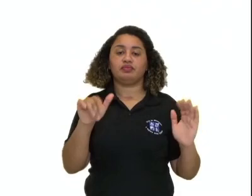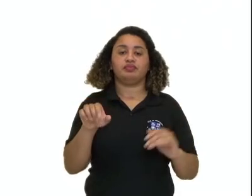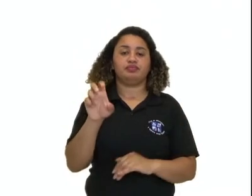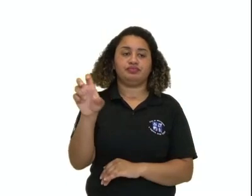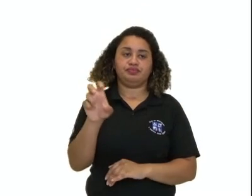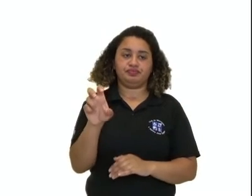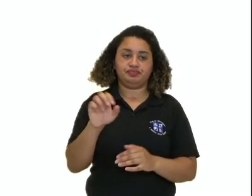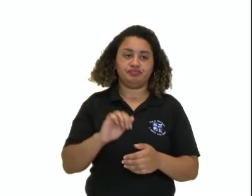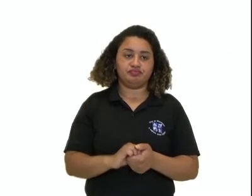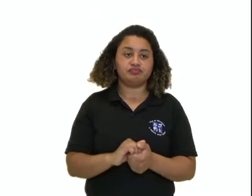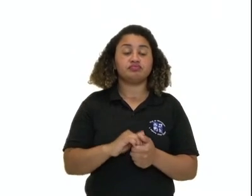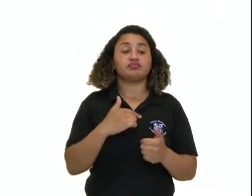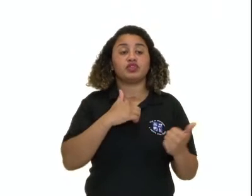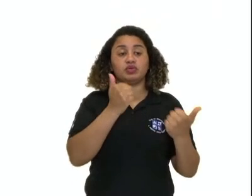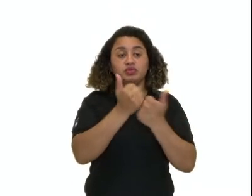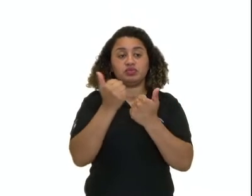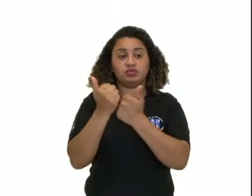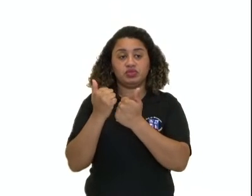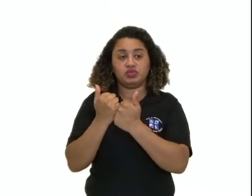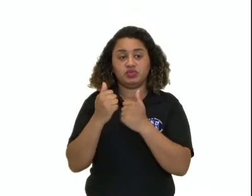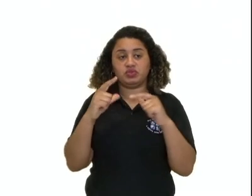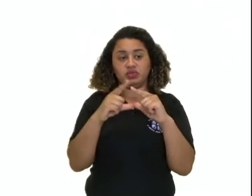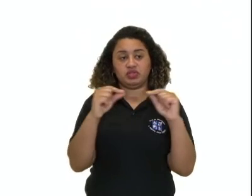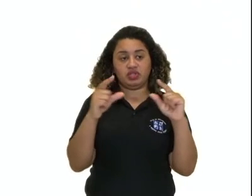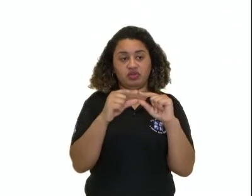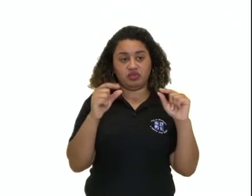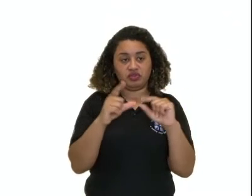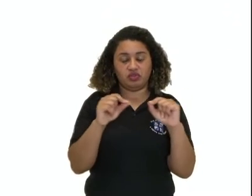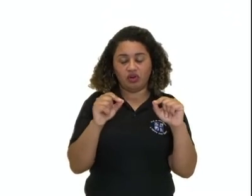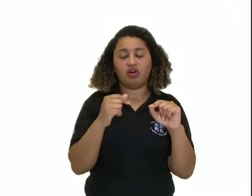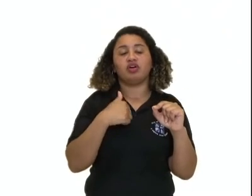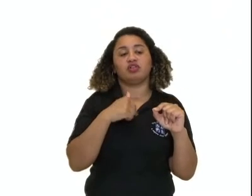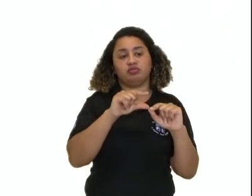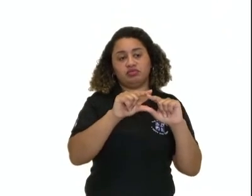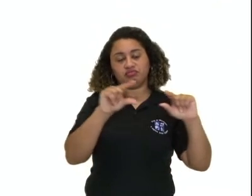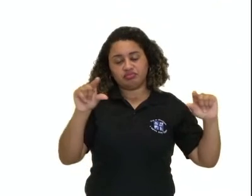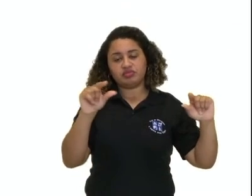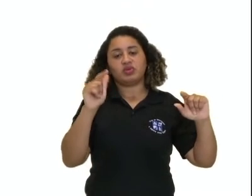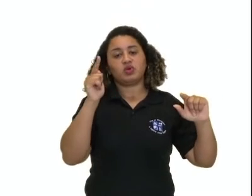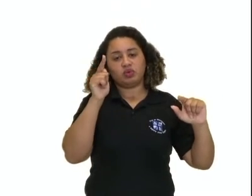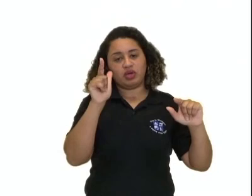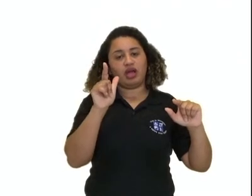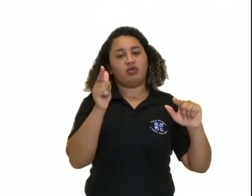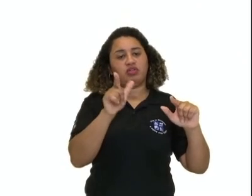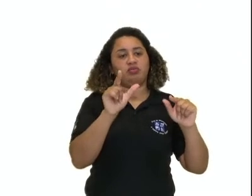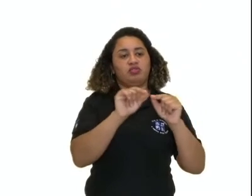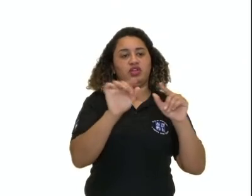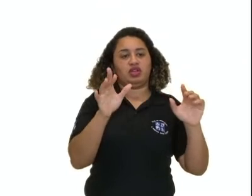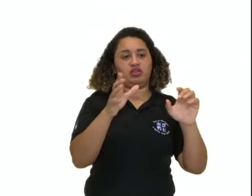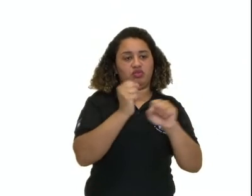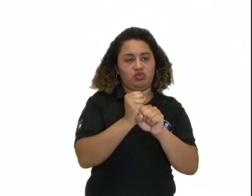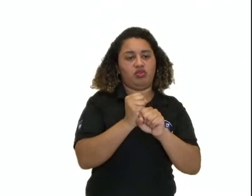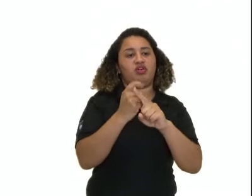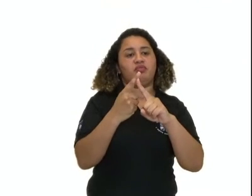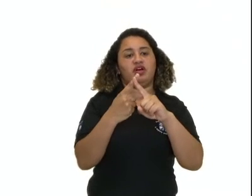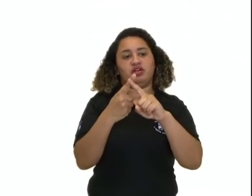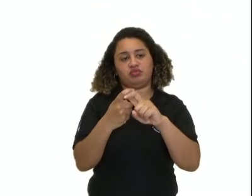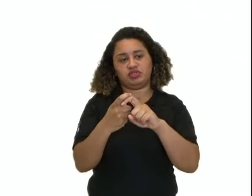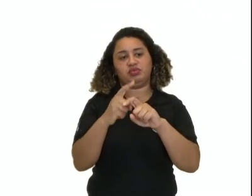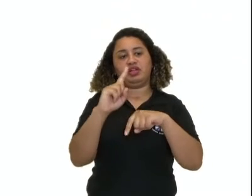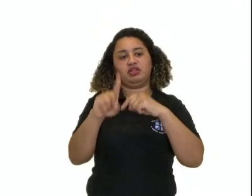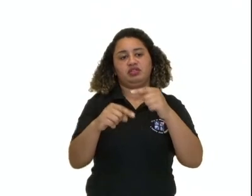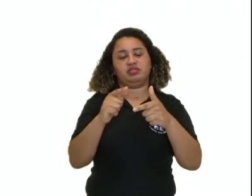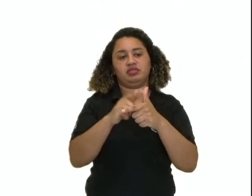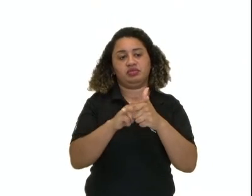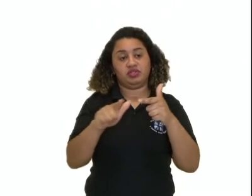5. Basta a gente substituir. No lugar do A1, 20, do AN, 8, do N, a quantidade